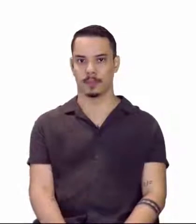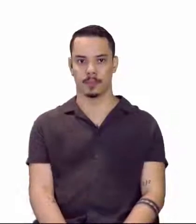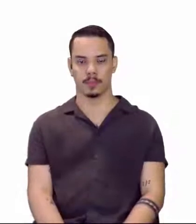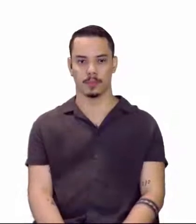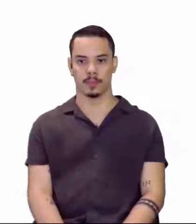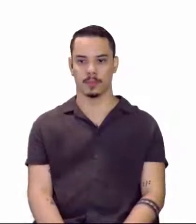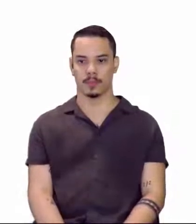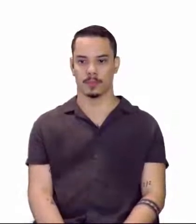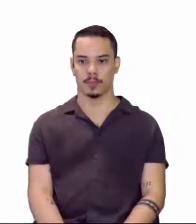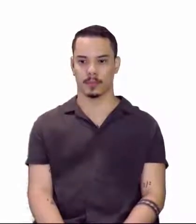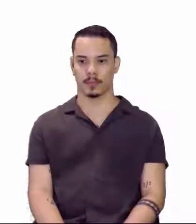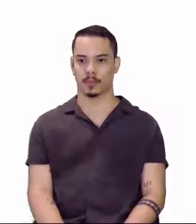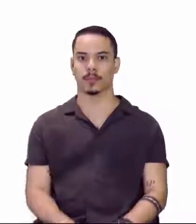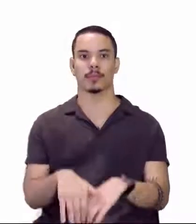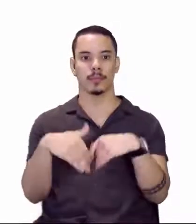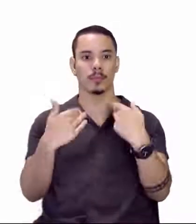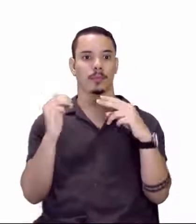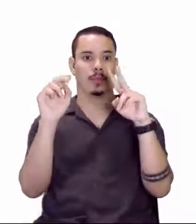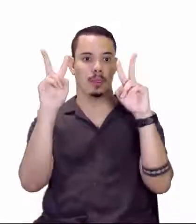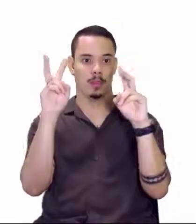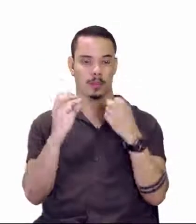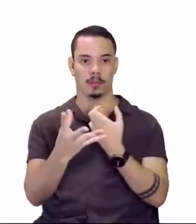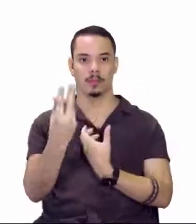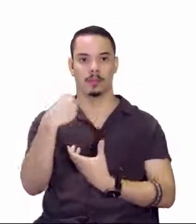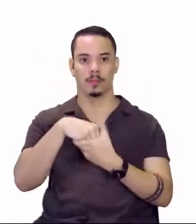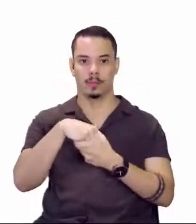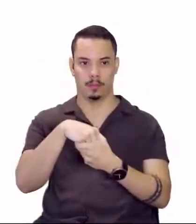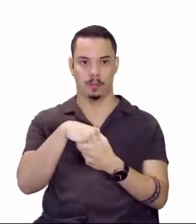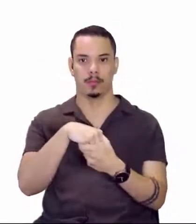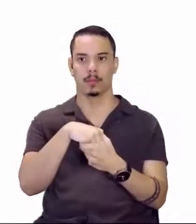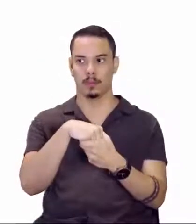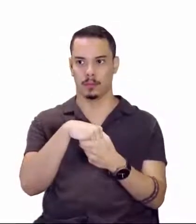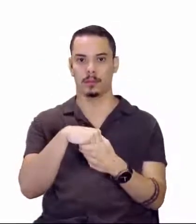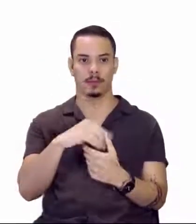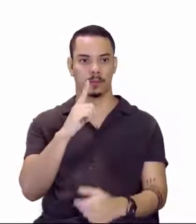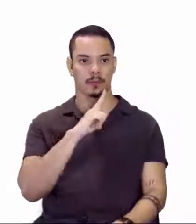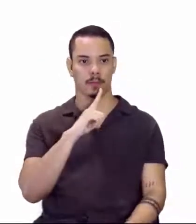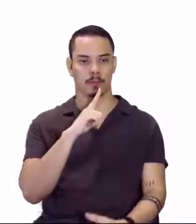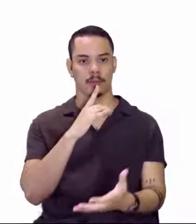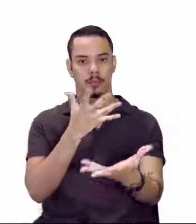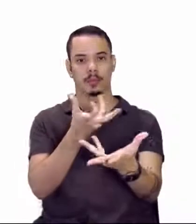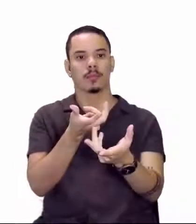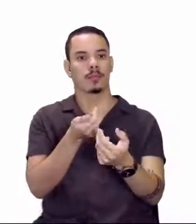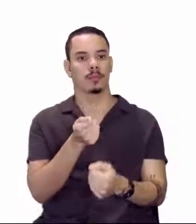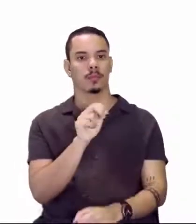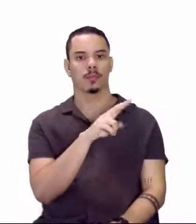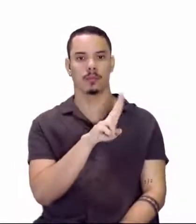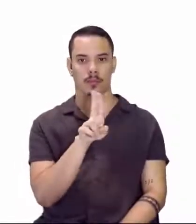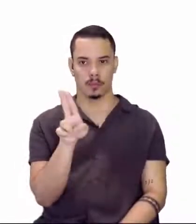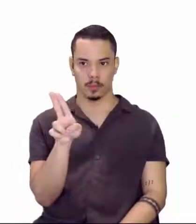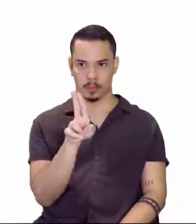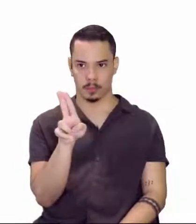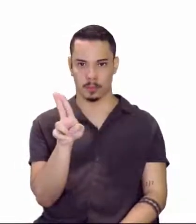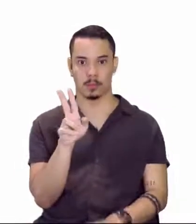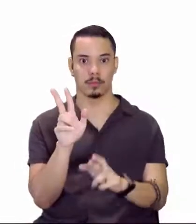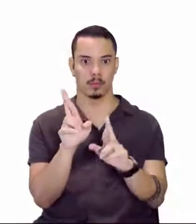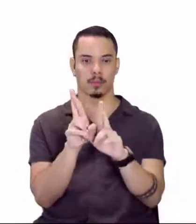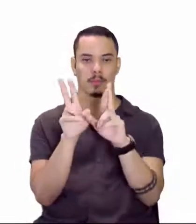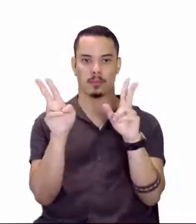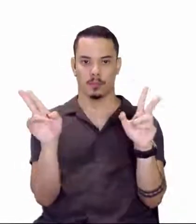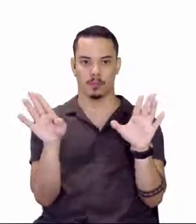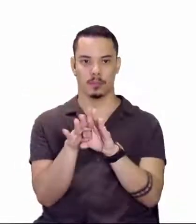Com relação ao de transição interna, eles recebem denominação